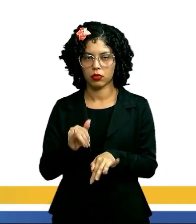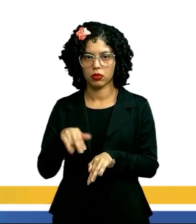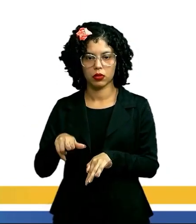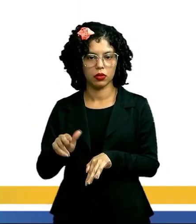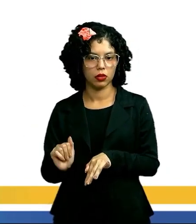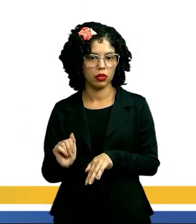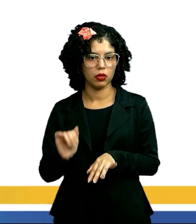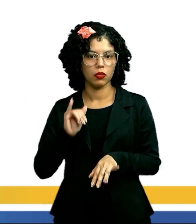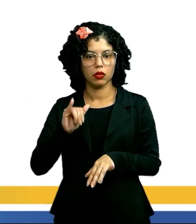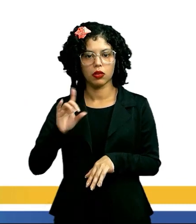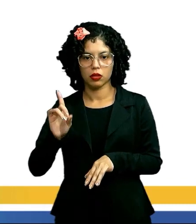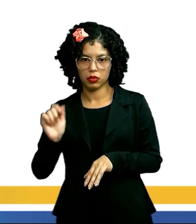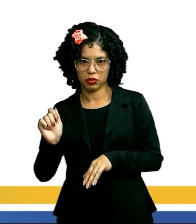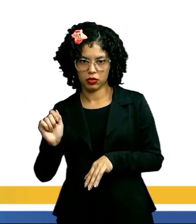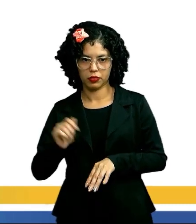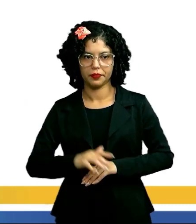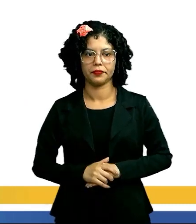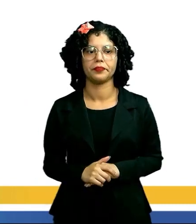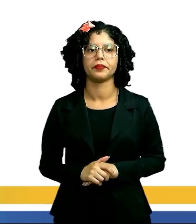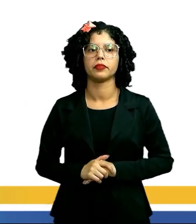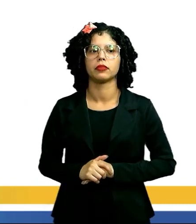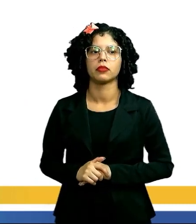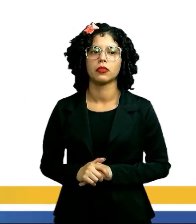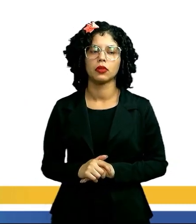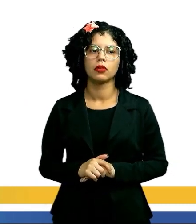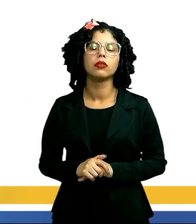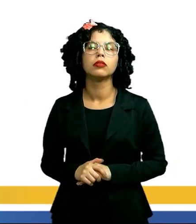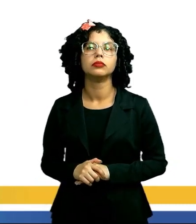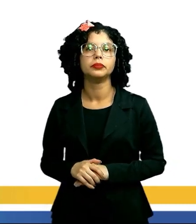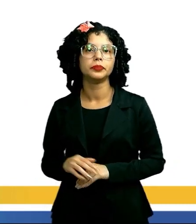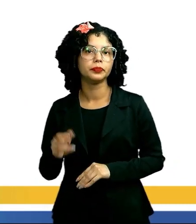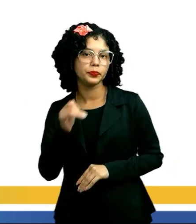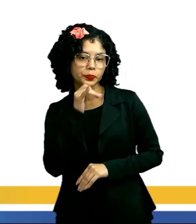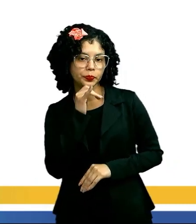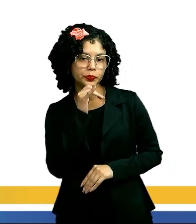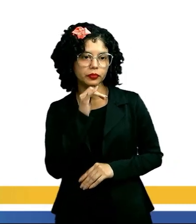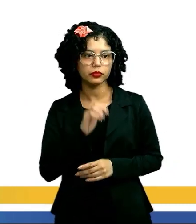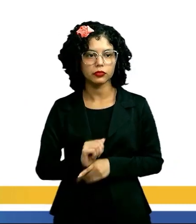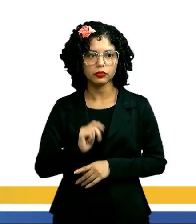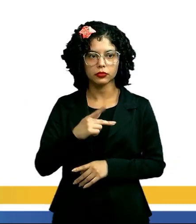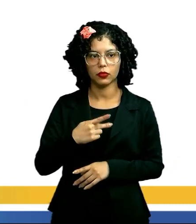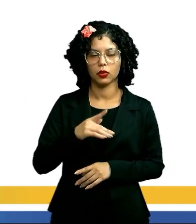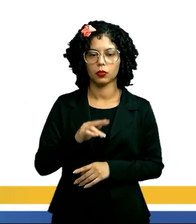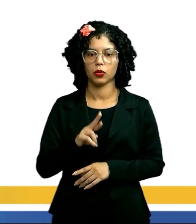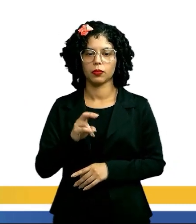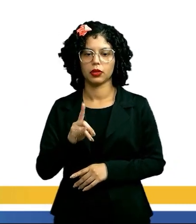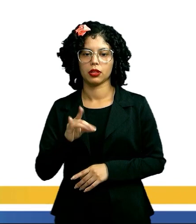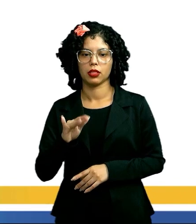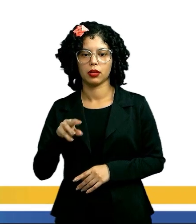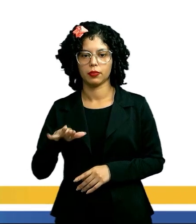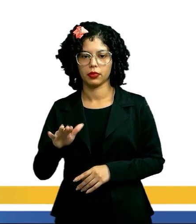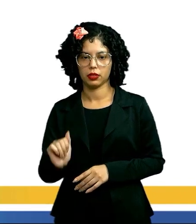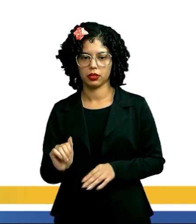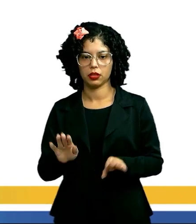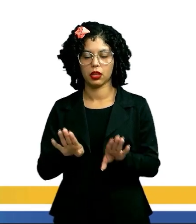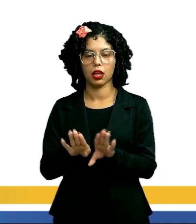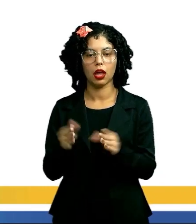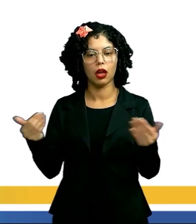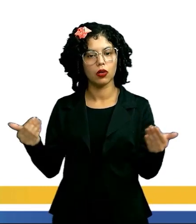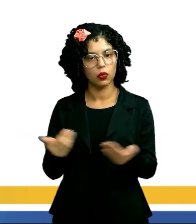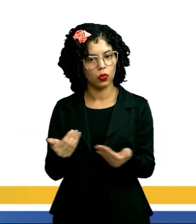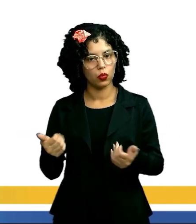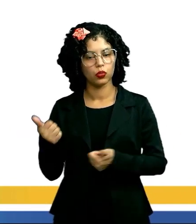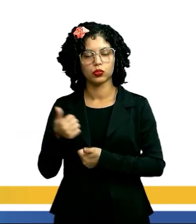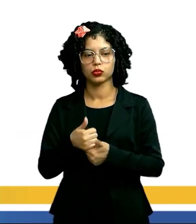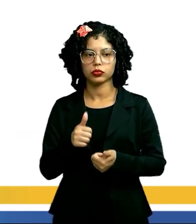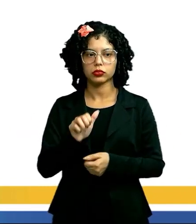ina, eu vou terminar com ida. Então, se eu falo, por exemplo, de uma propilamina, agora vai ter que ser uma